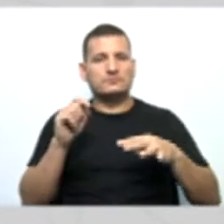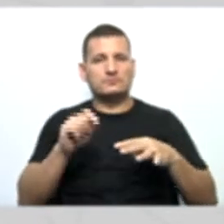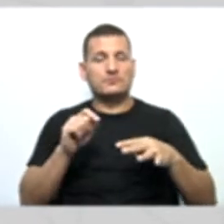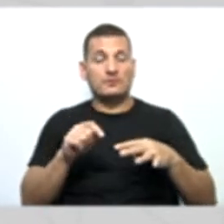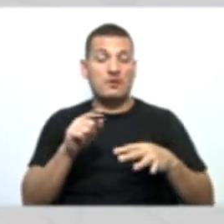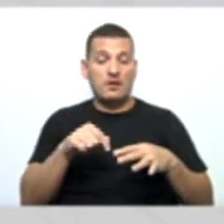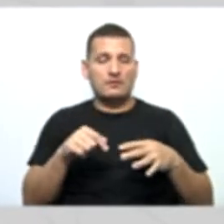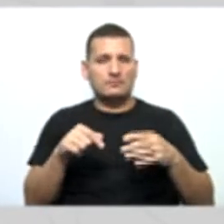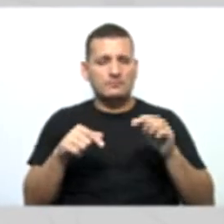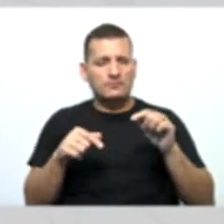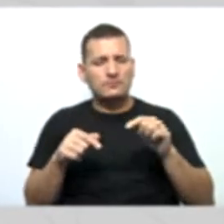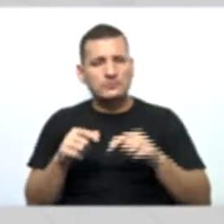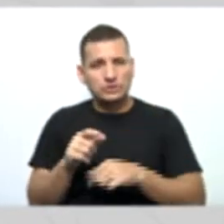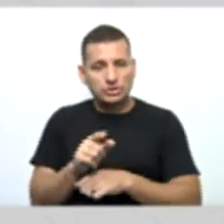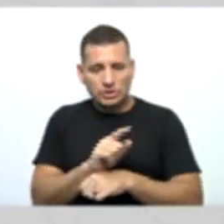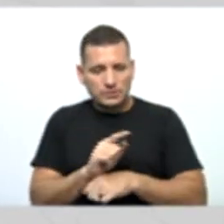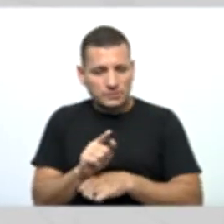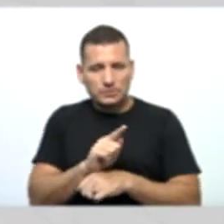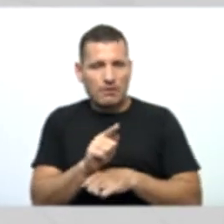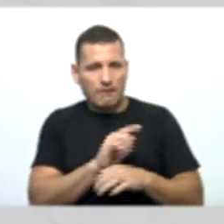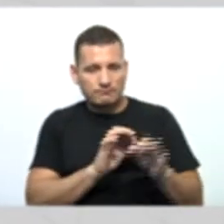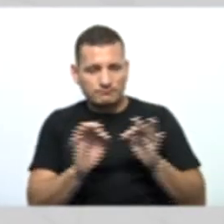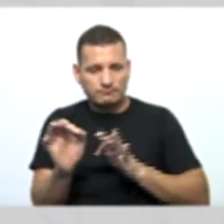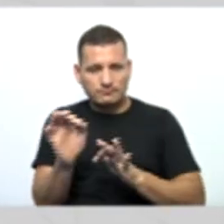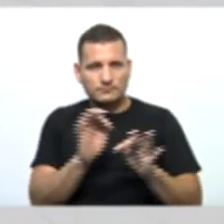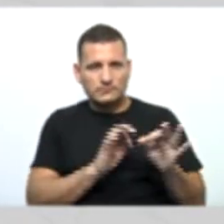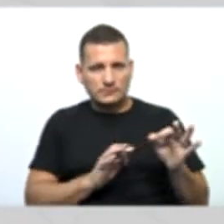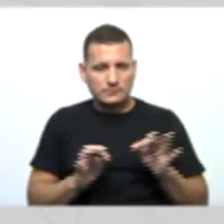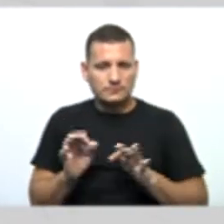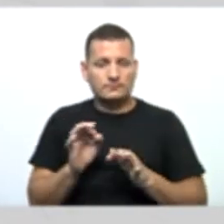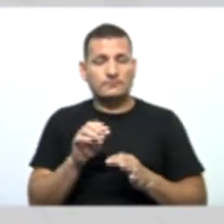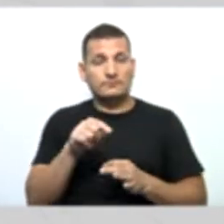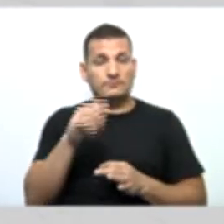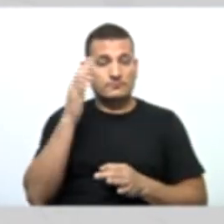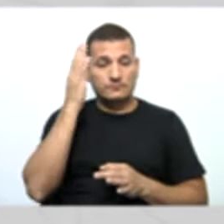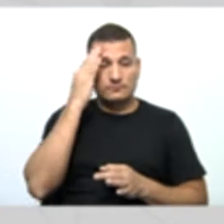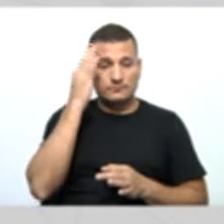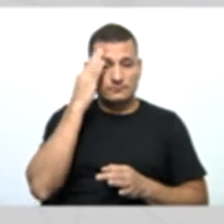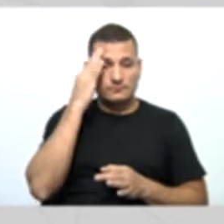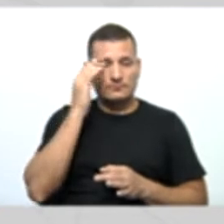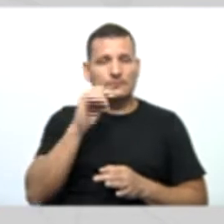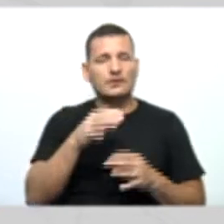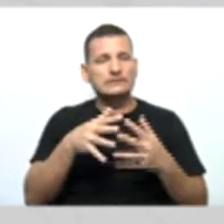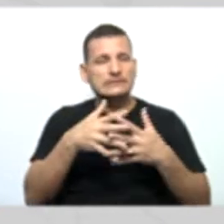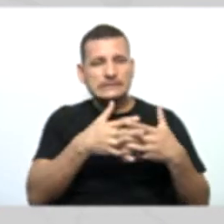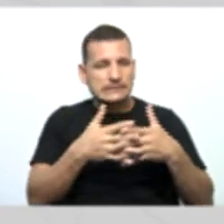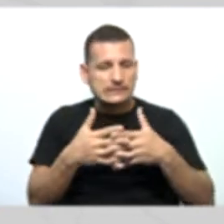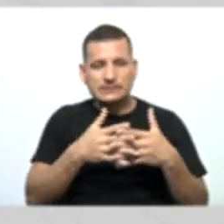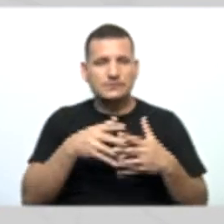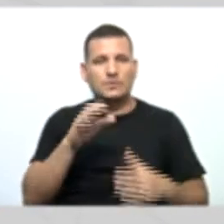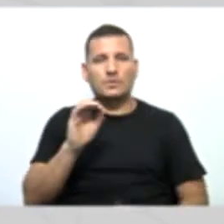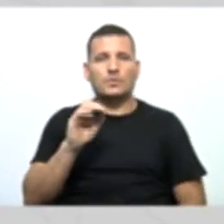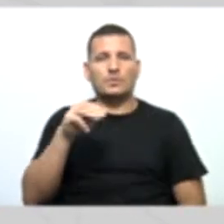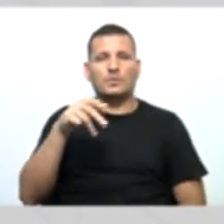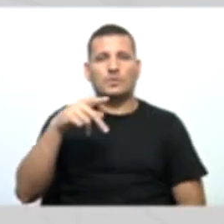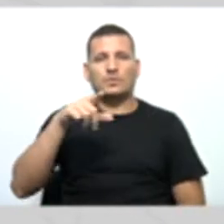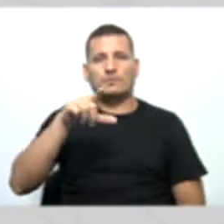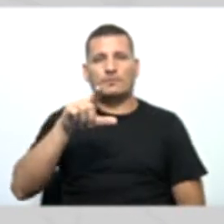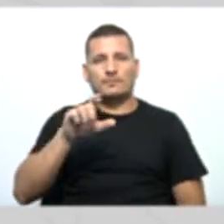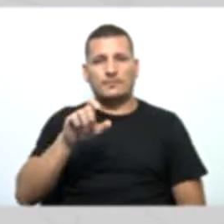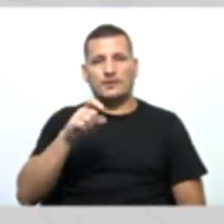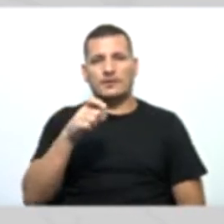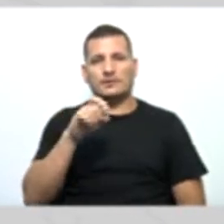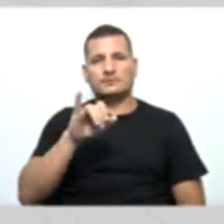da complexidade. Você vai saber, nessa fase aqui, não é isso, Marlon? o que acontece? Você já, nessa fase